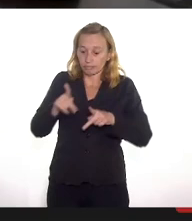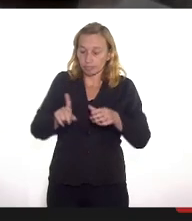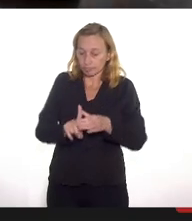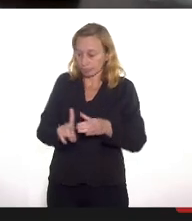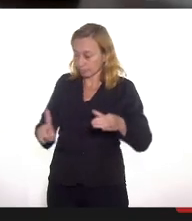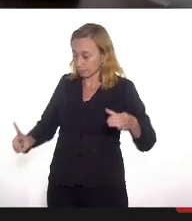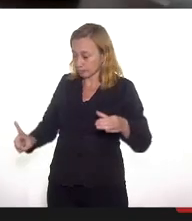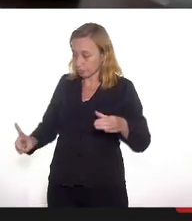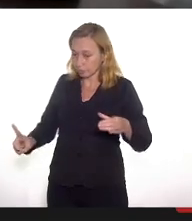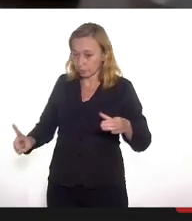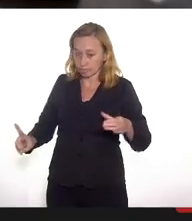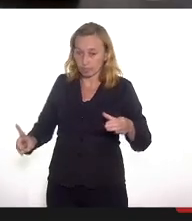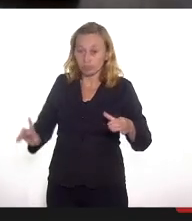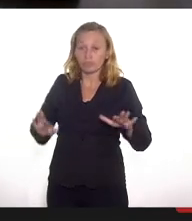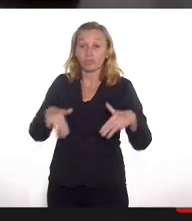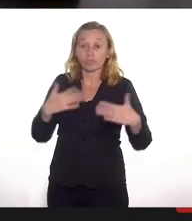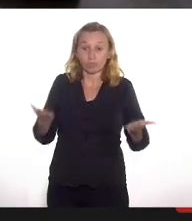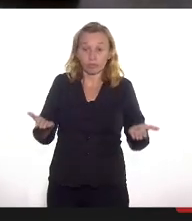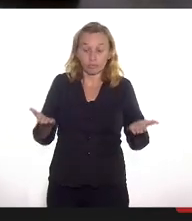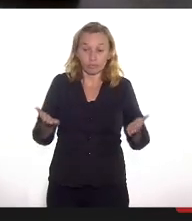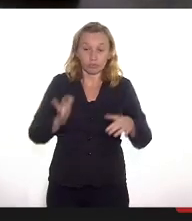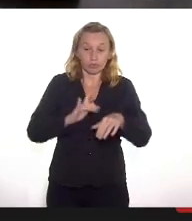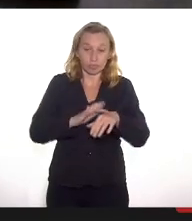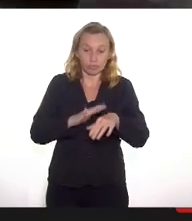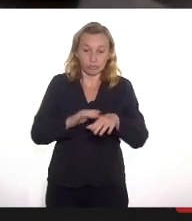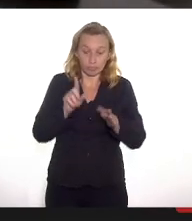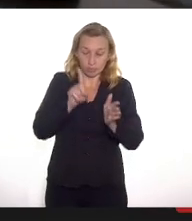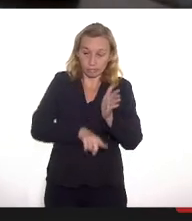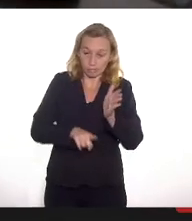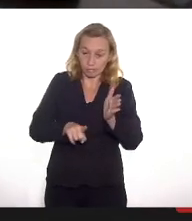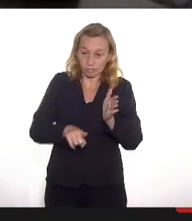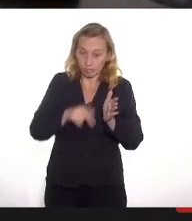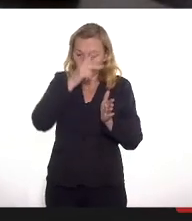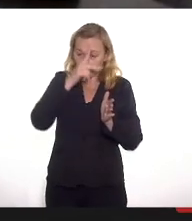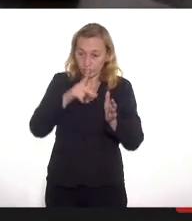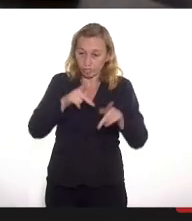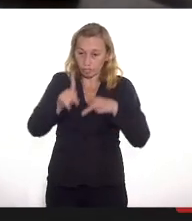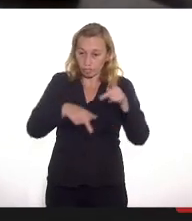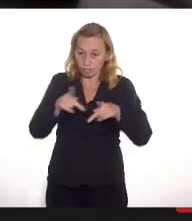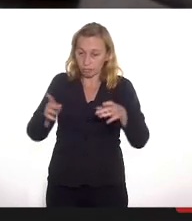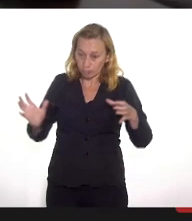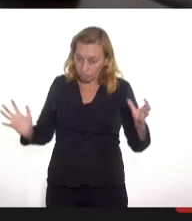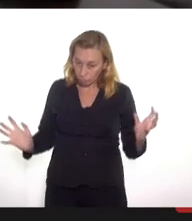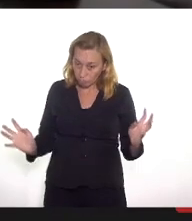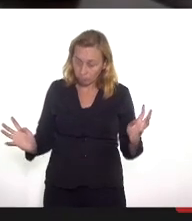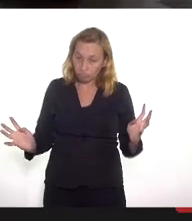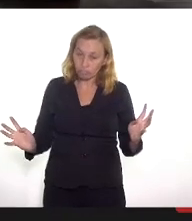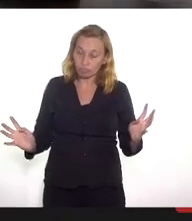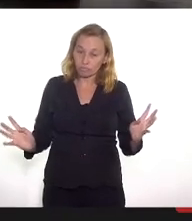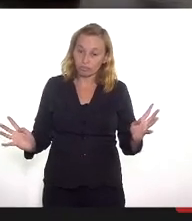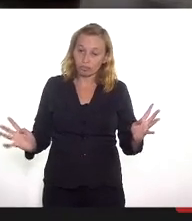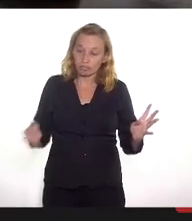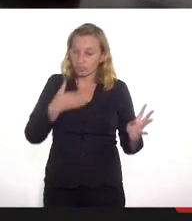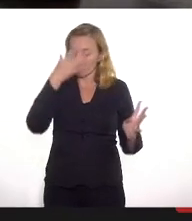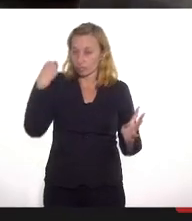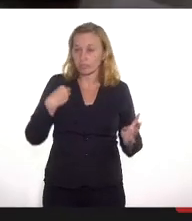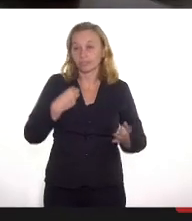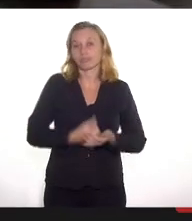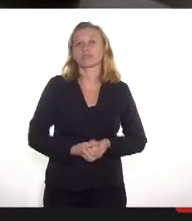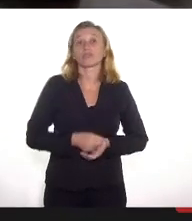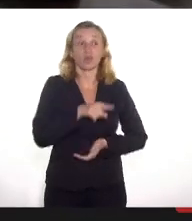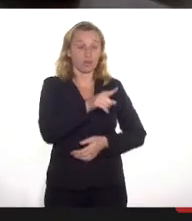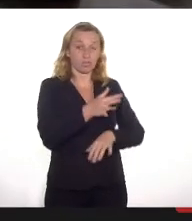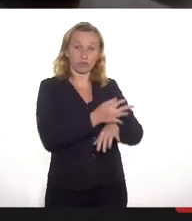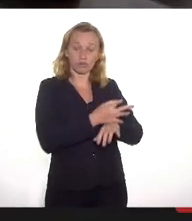processo de redução em casa nossa terceira onde ela está em queda para se a população Relaxa quando tivemos um feriadão